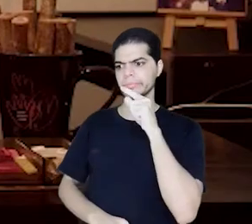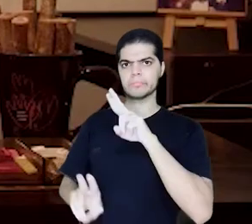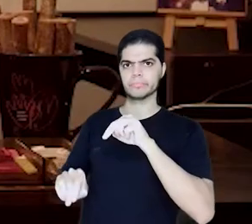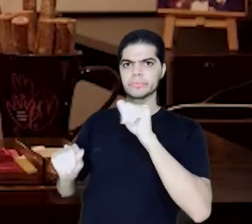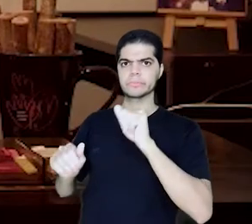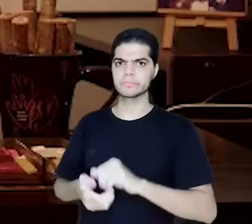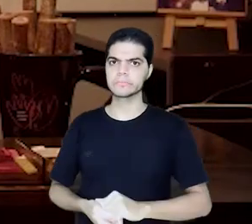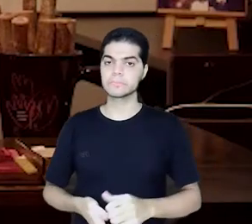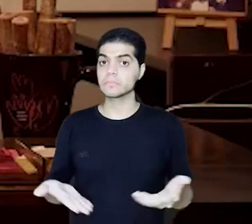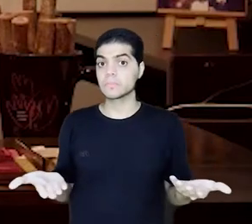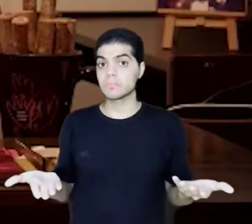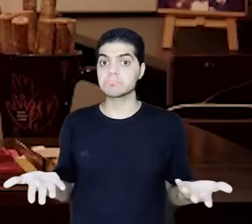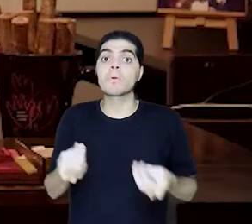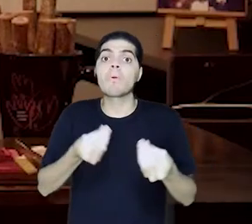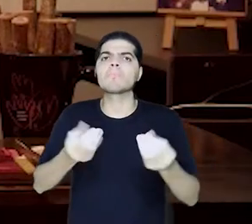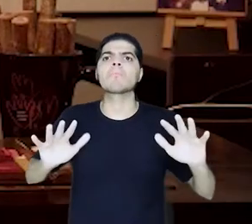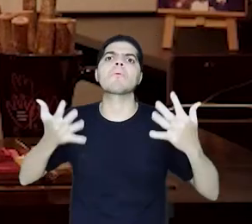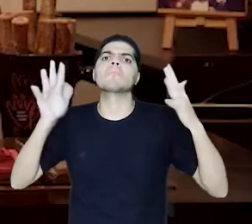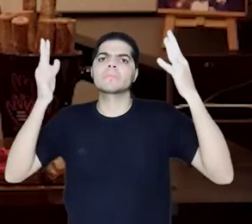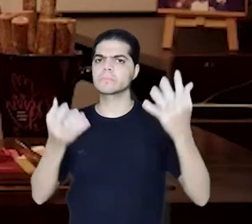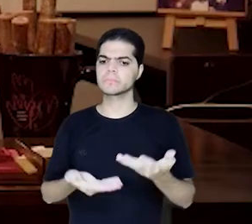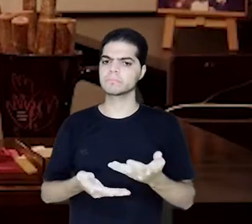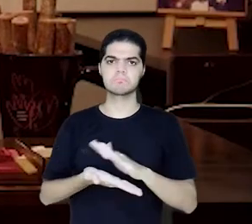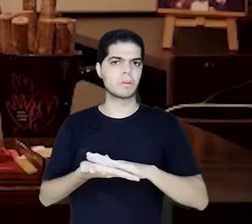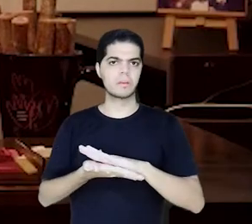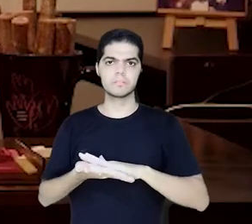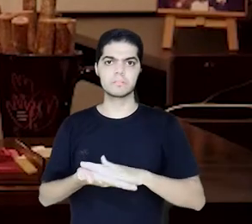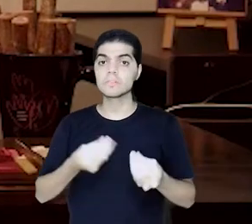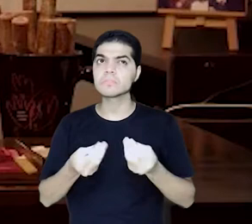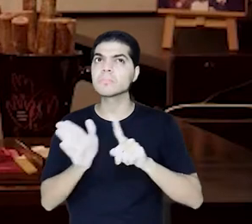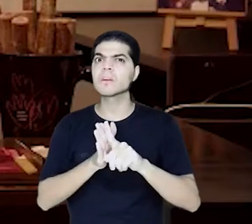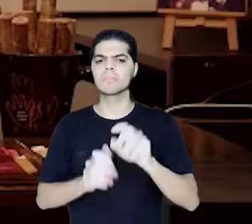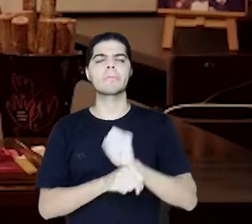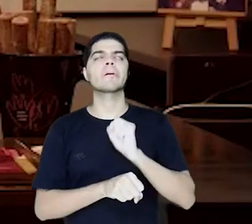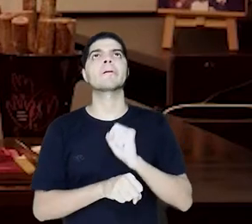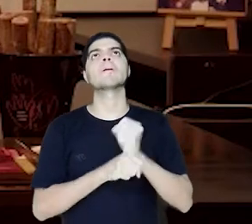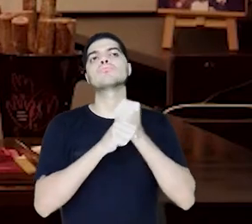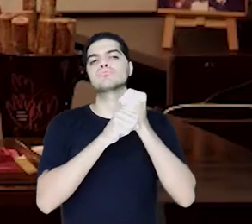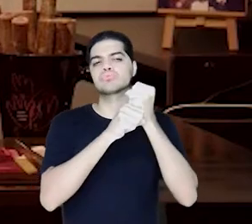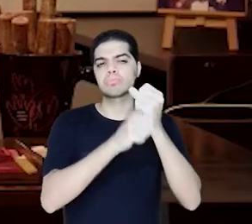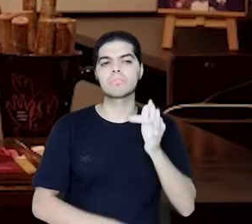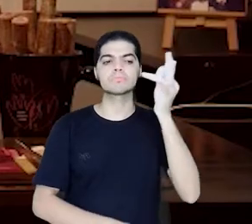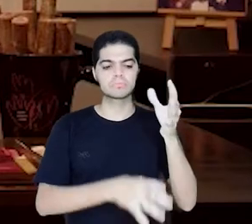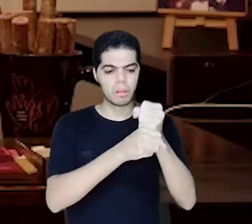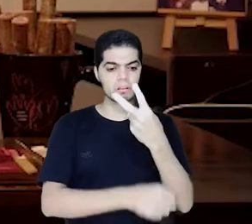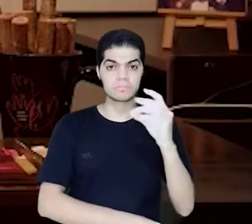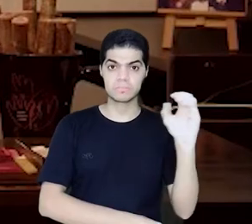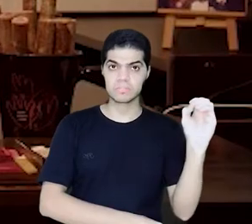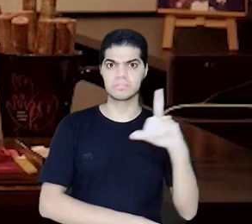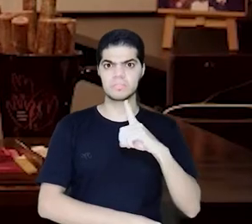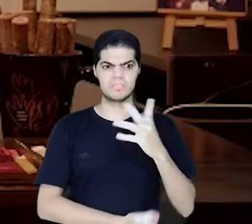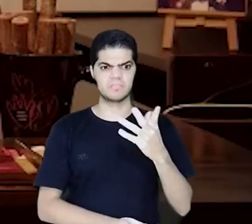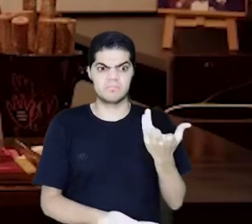independência. Então, não há o que comemorar. Eu só pergunto se nós vamos ter que esperar mais 200 anos para ter